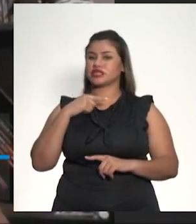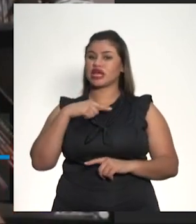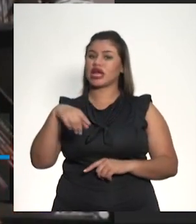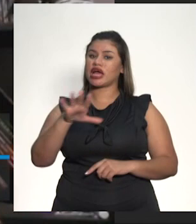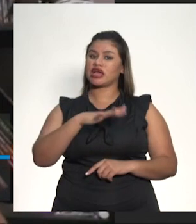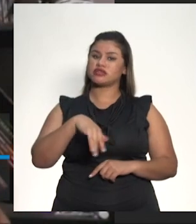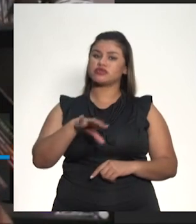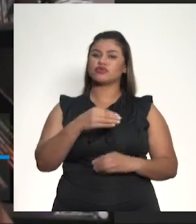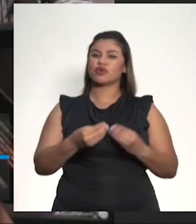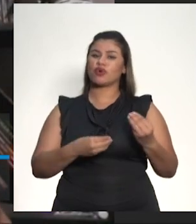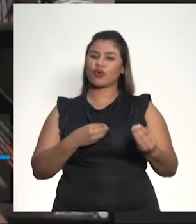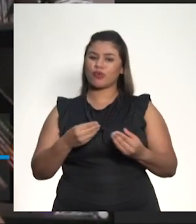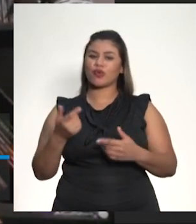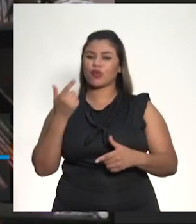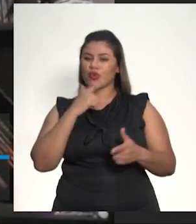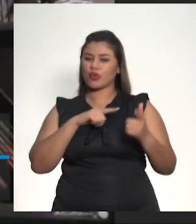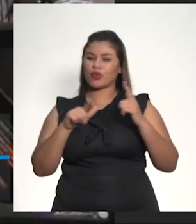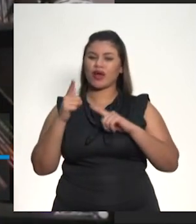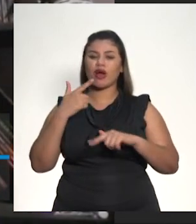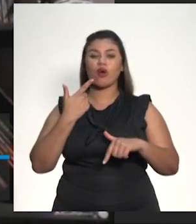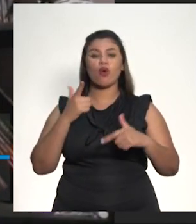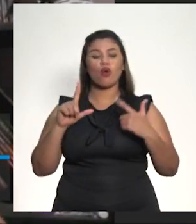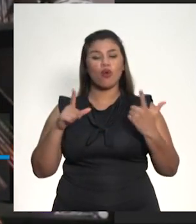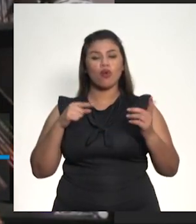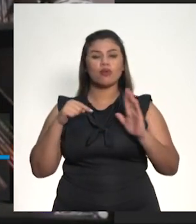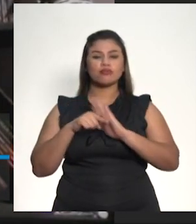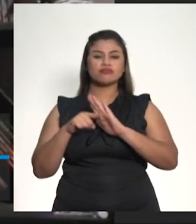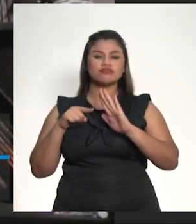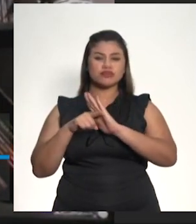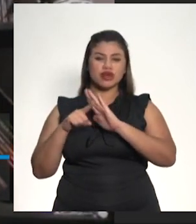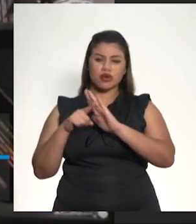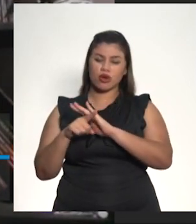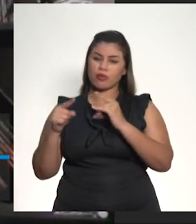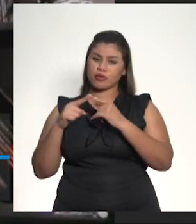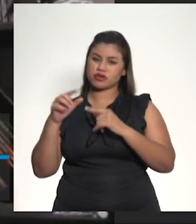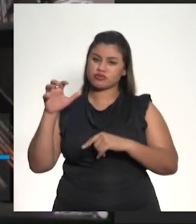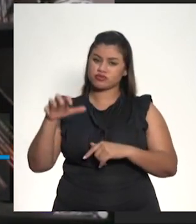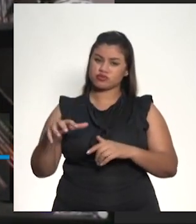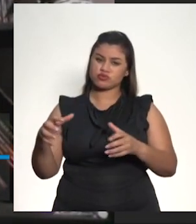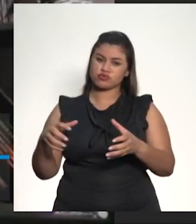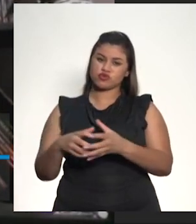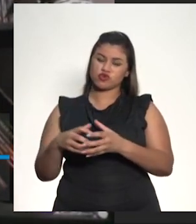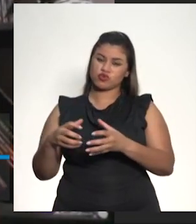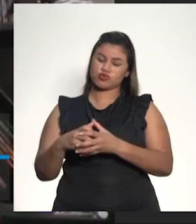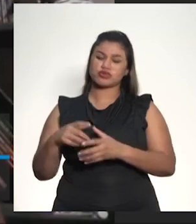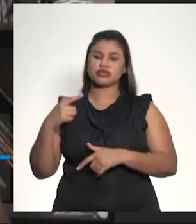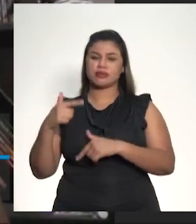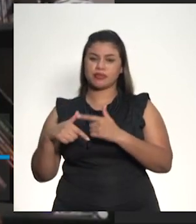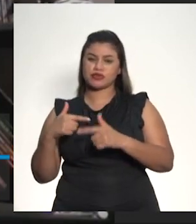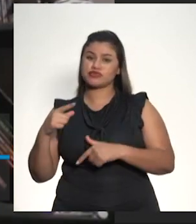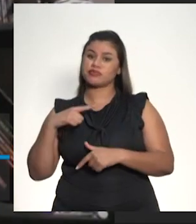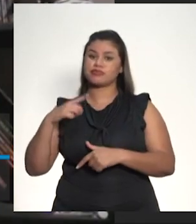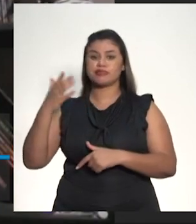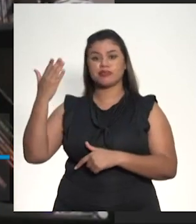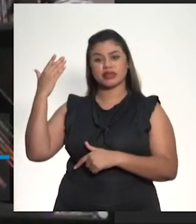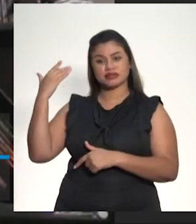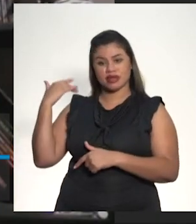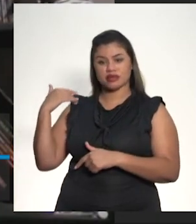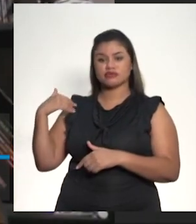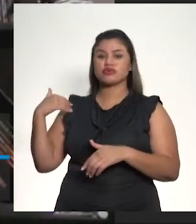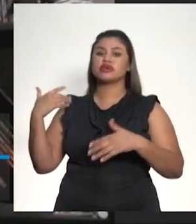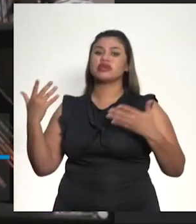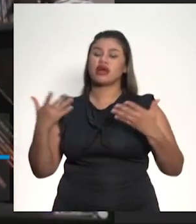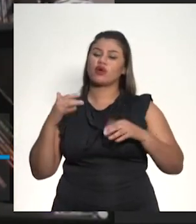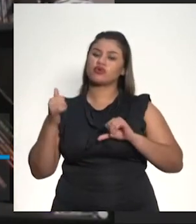também trouxeram outras questões, né, a esse núcleo de trabalhadores que já eram existentes, vamos dizer assim, mas sofreram